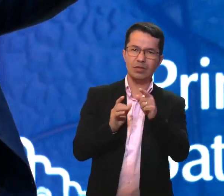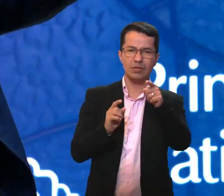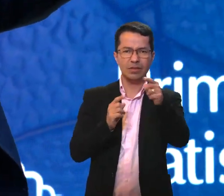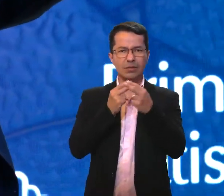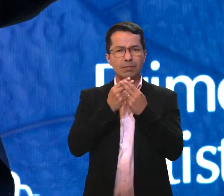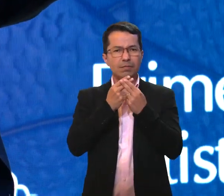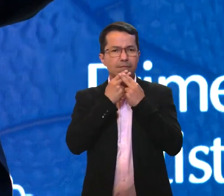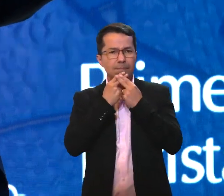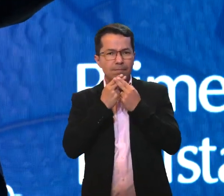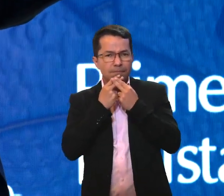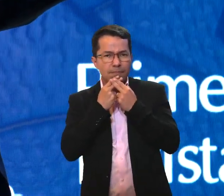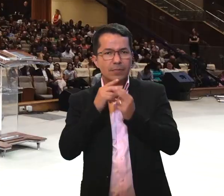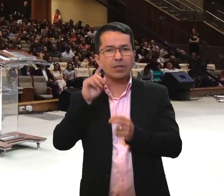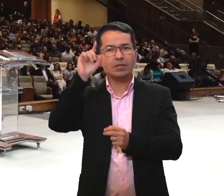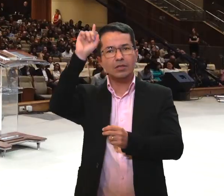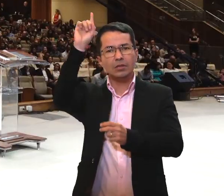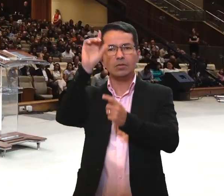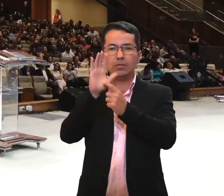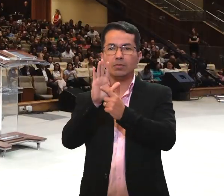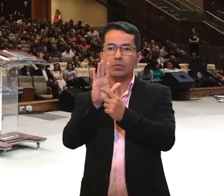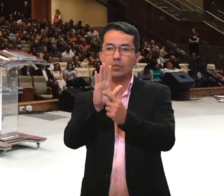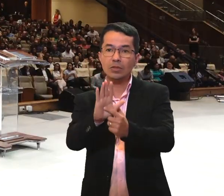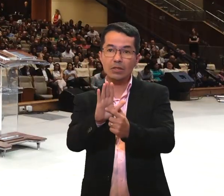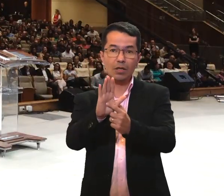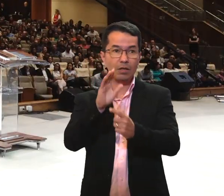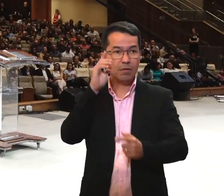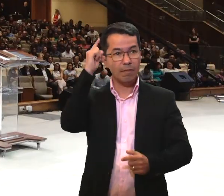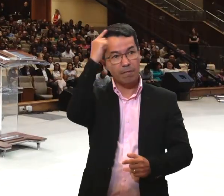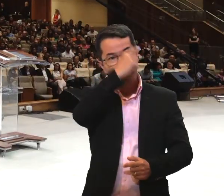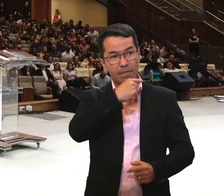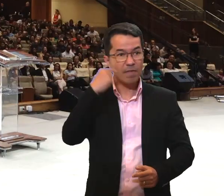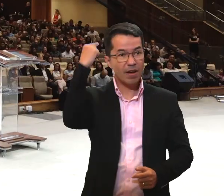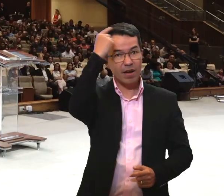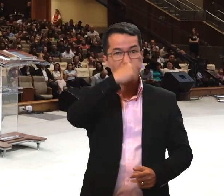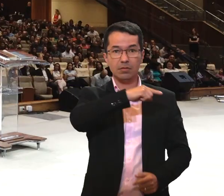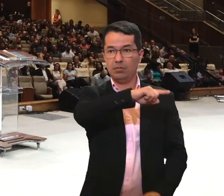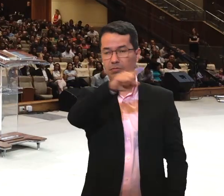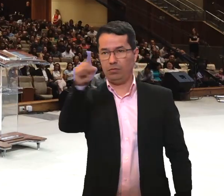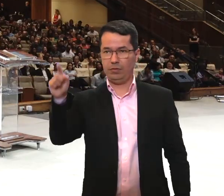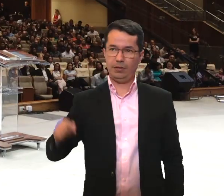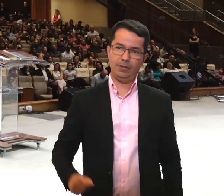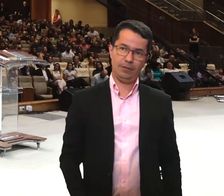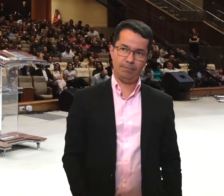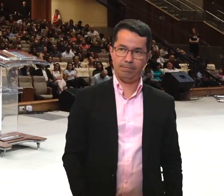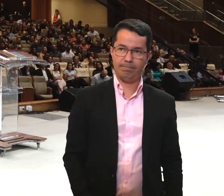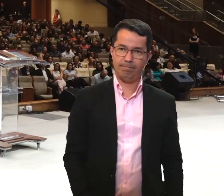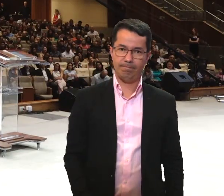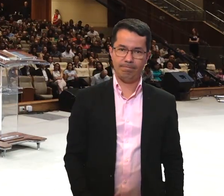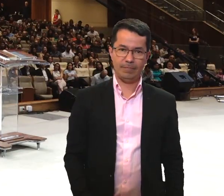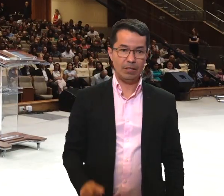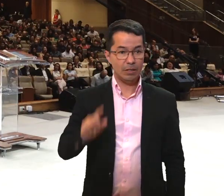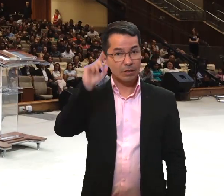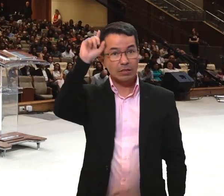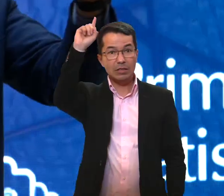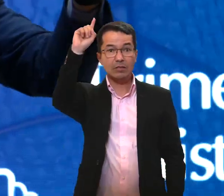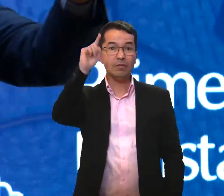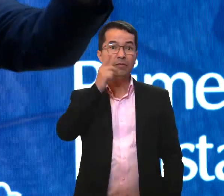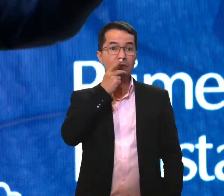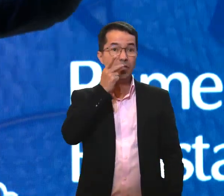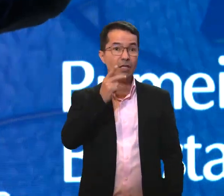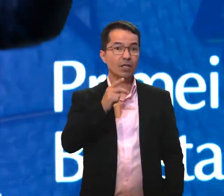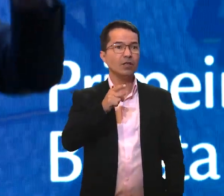revelar a face dEle para você. E Ele vai falar: filho, é desse jeito. É por